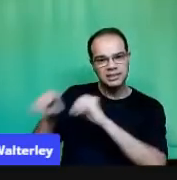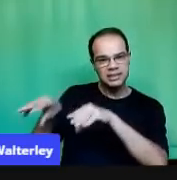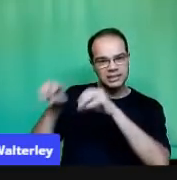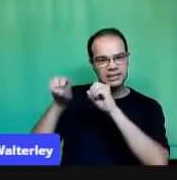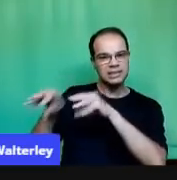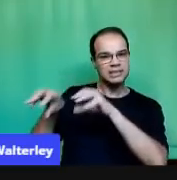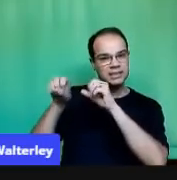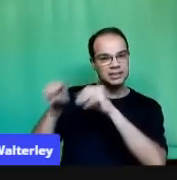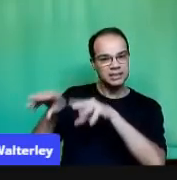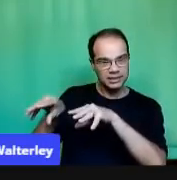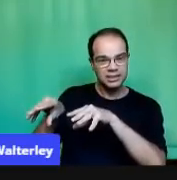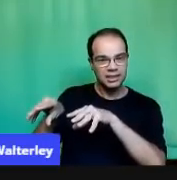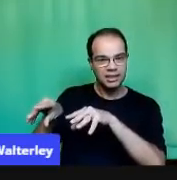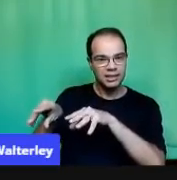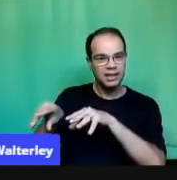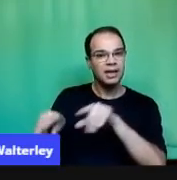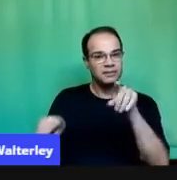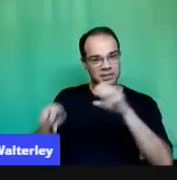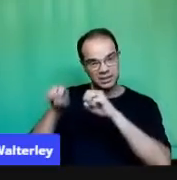de